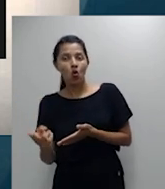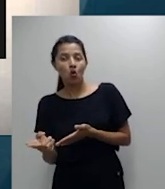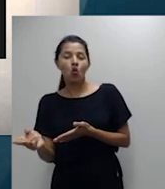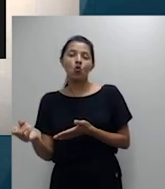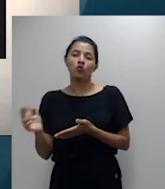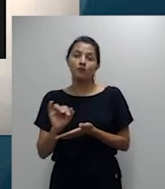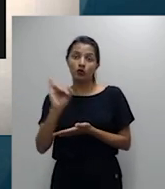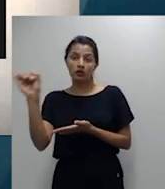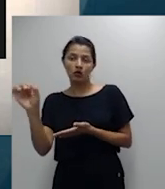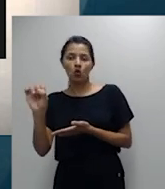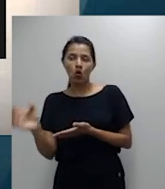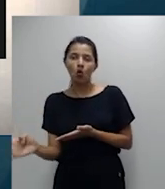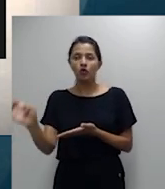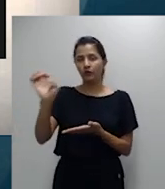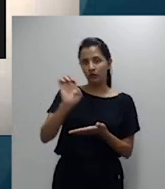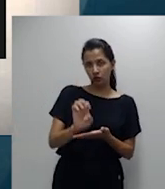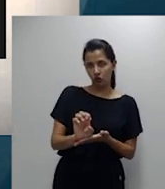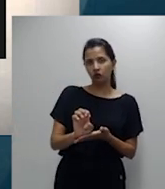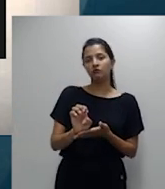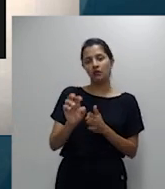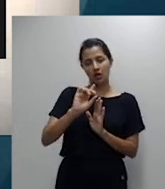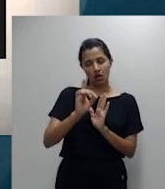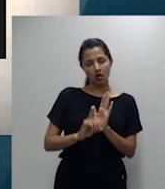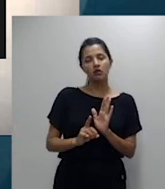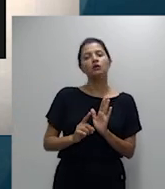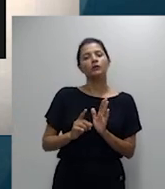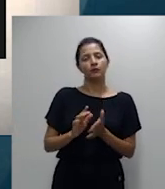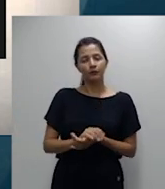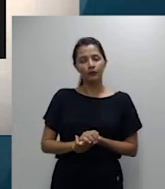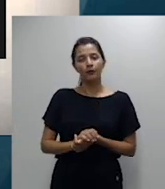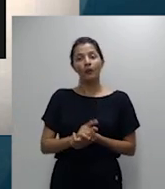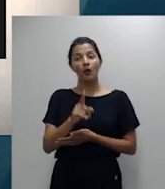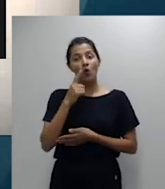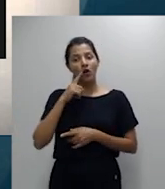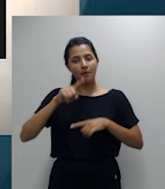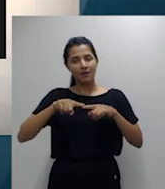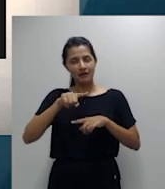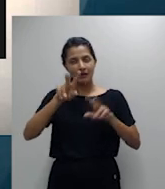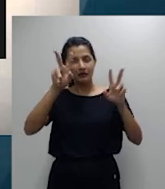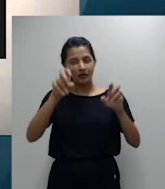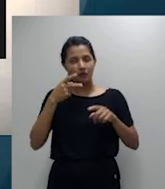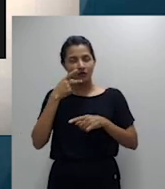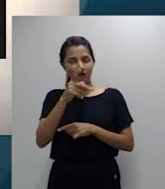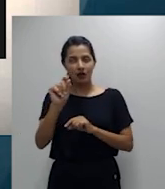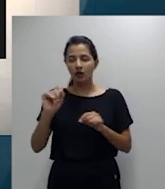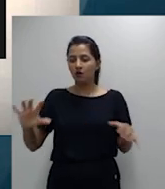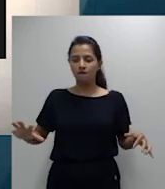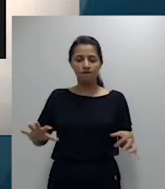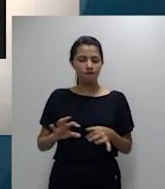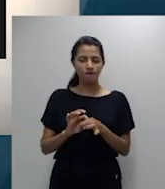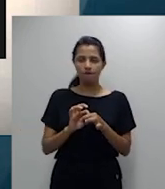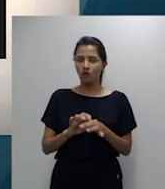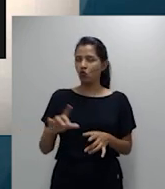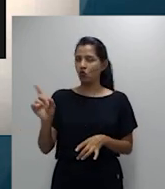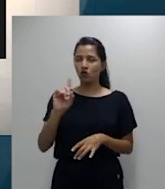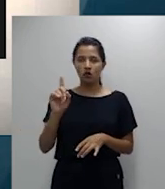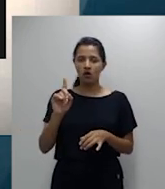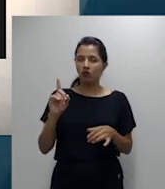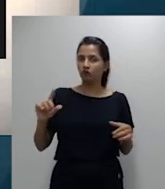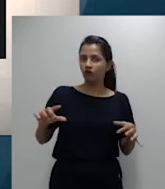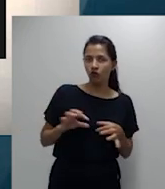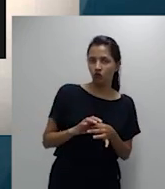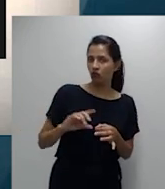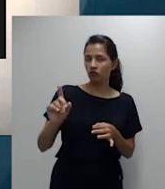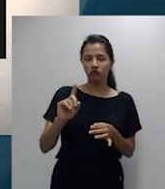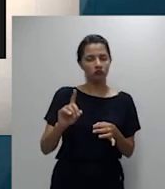declaração de exportação e a legislação que rege a matéria não vincula a parte principal não me